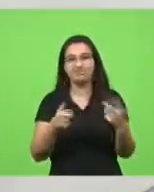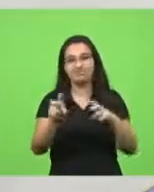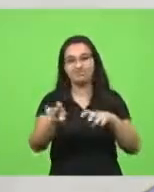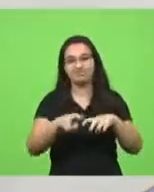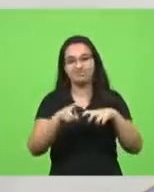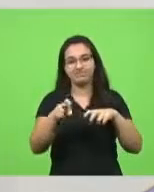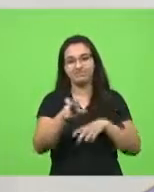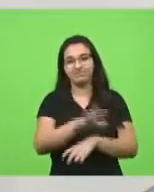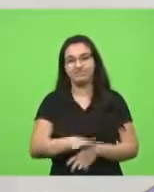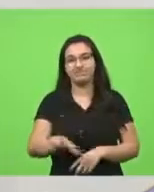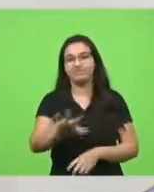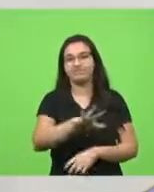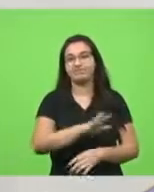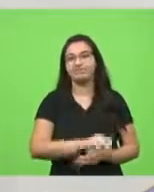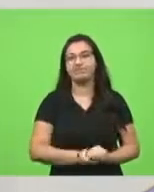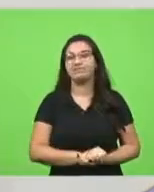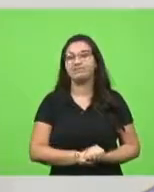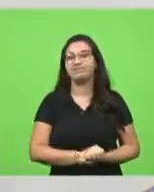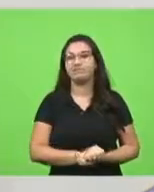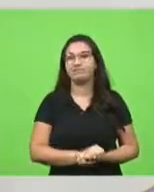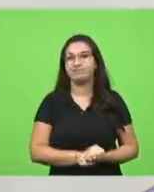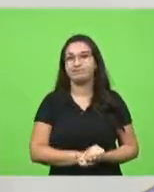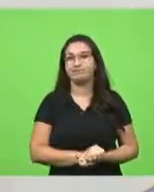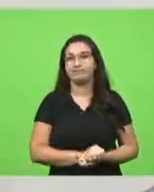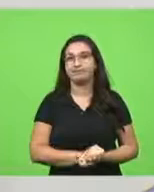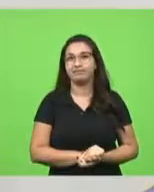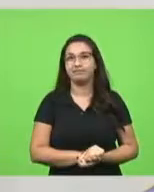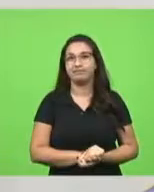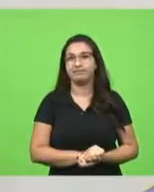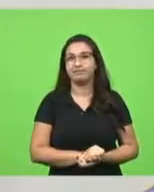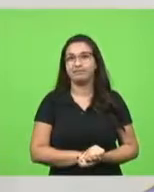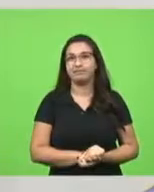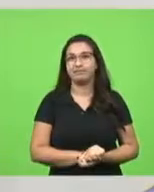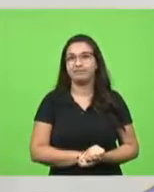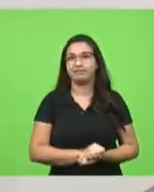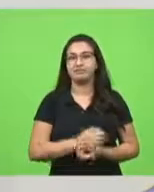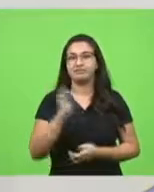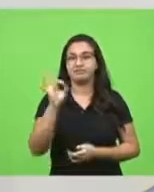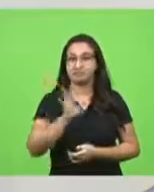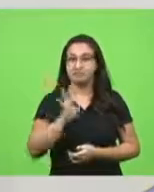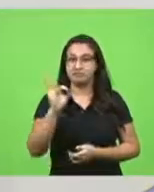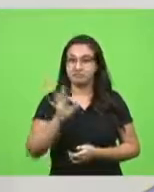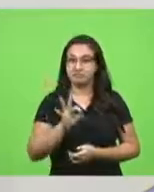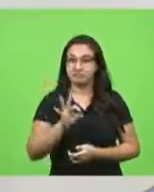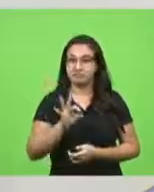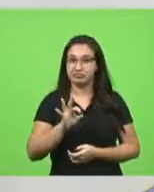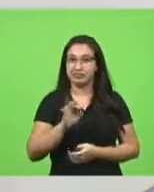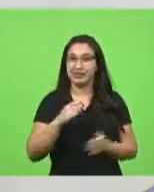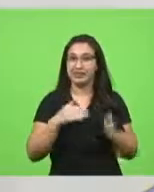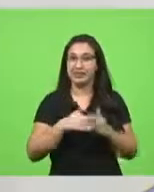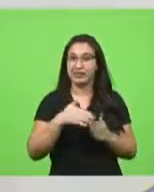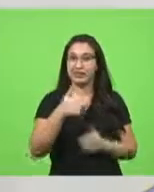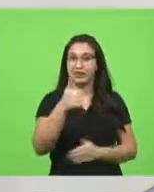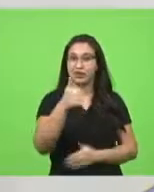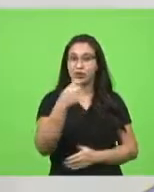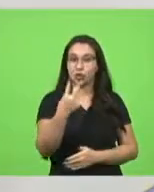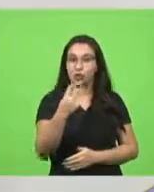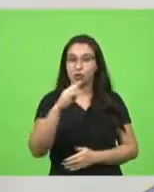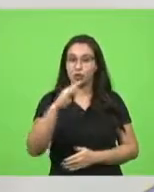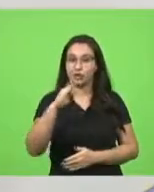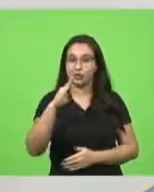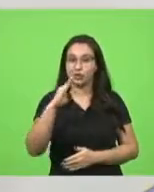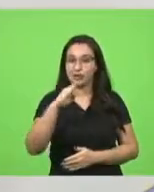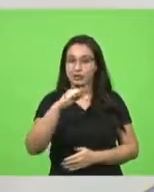a maioria deles com subvenção de juros de até 2,5%, atendendo todas as cadeias